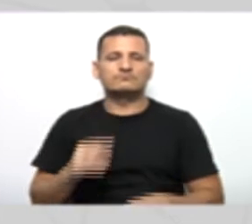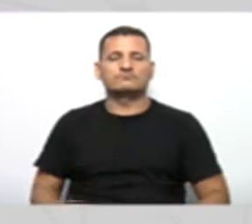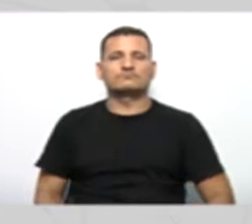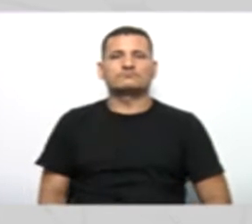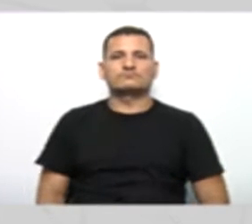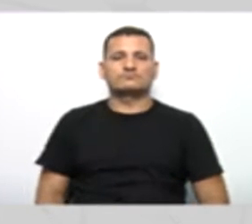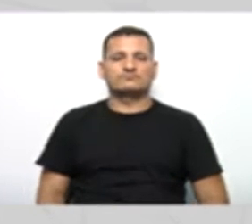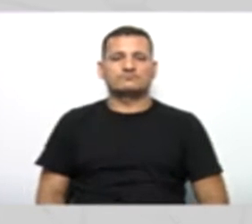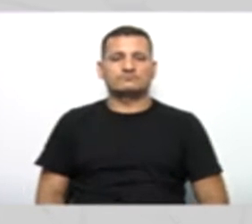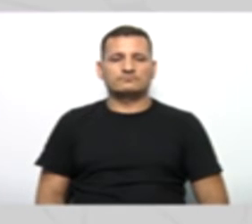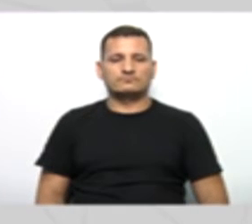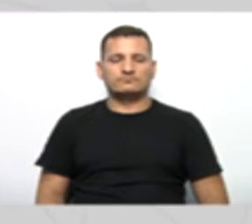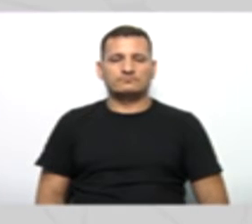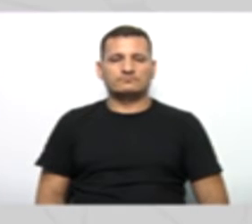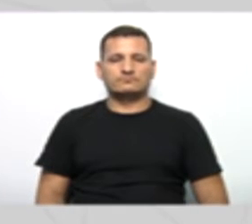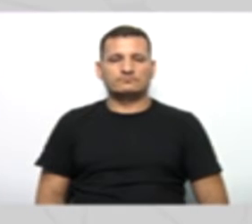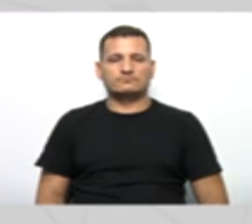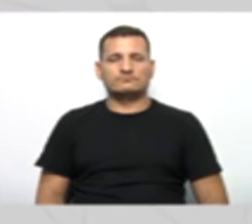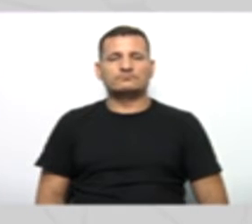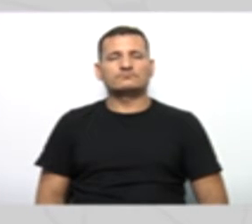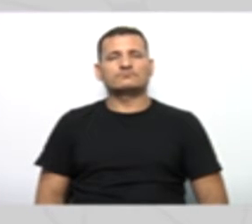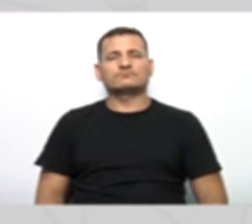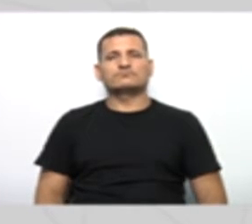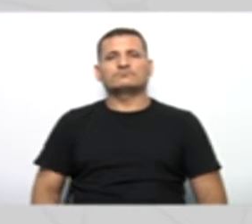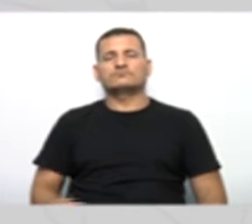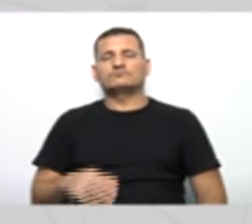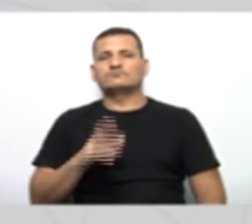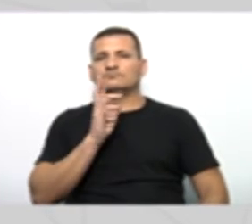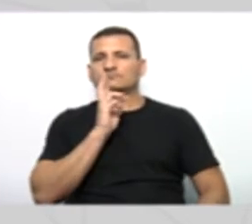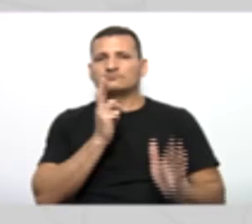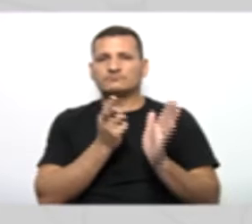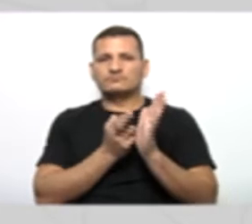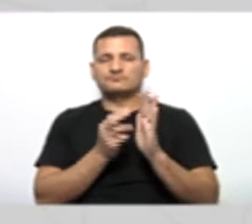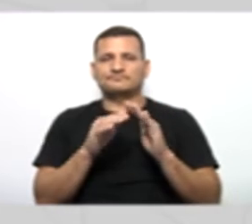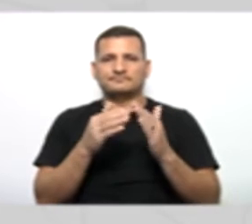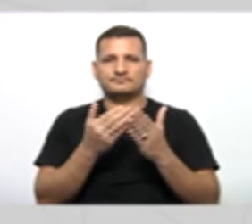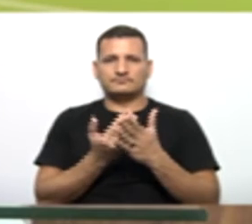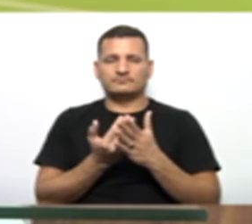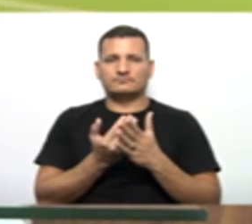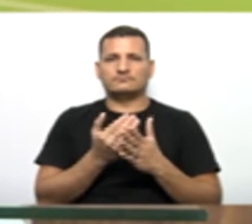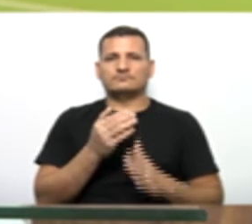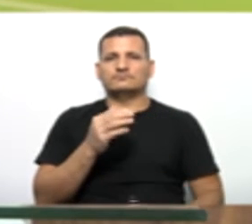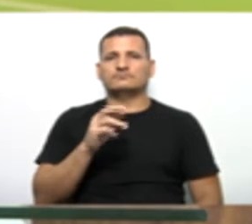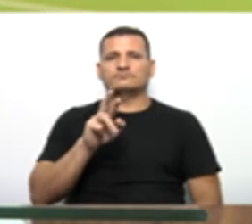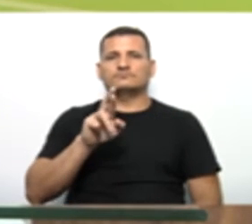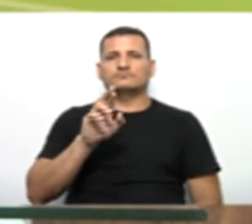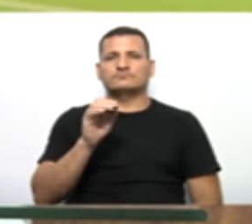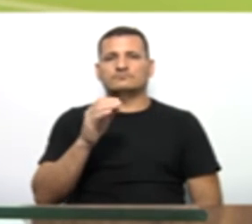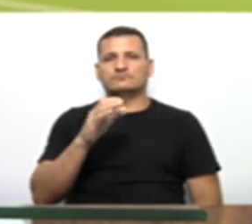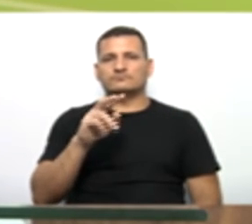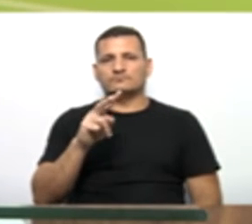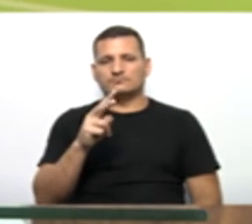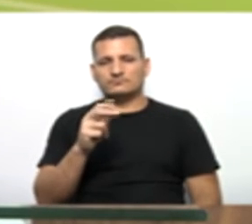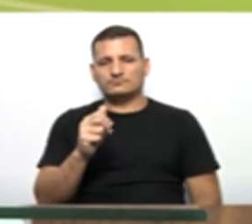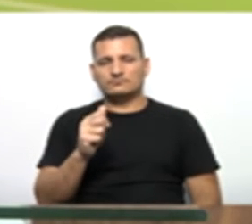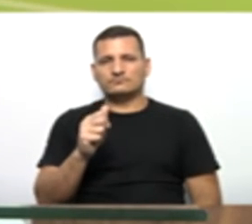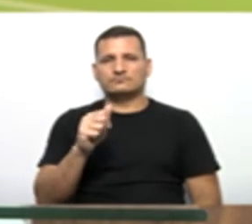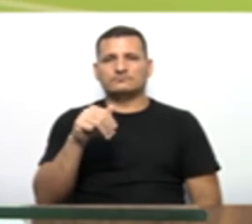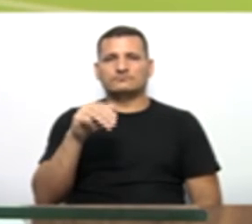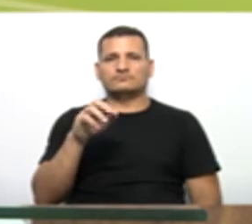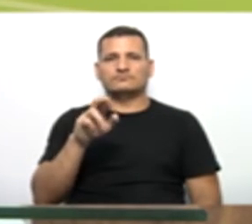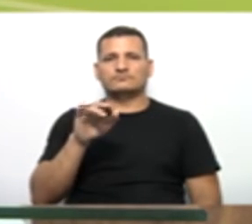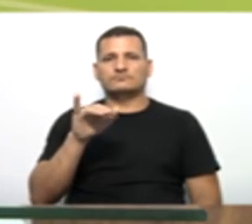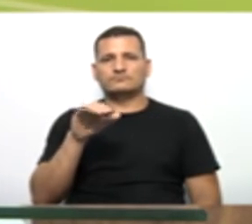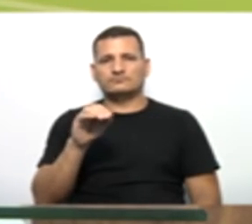poluição. Aí aqui, professor, a gente tem a Escola Ruth Rocha, a Escola Tubarão, Américo Brasiliense e a